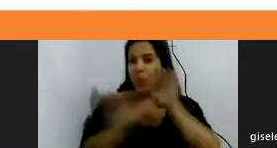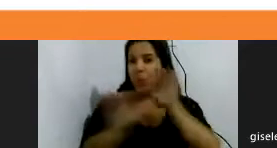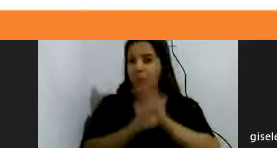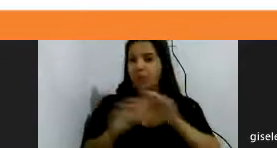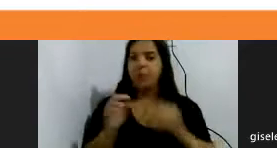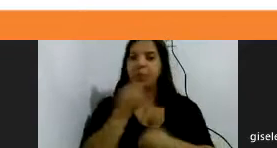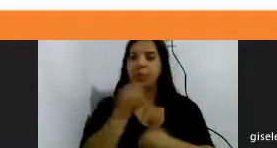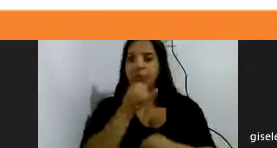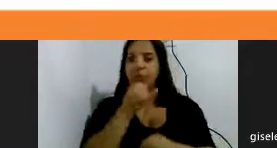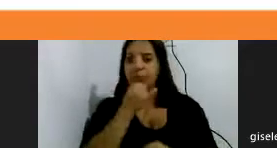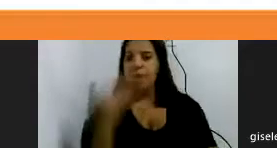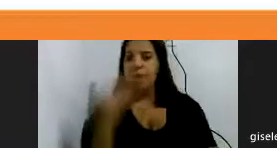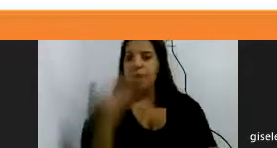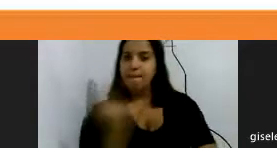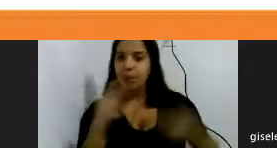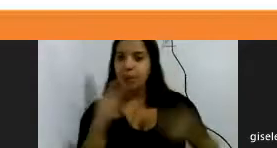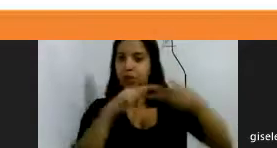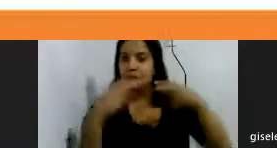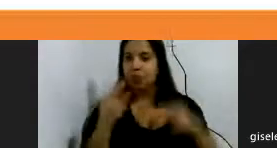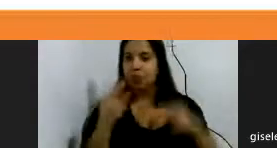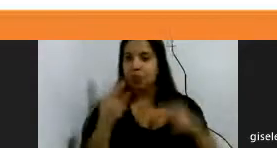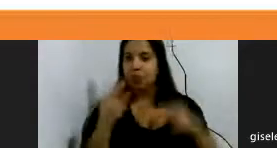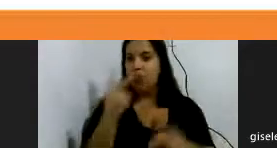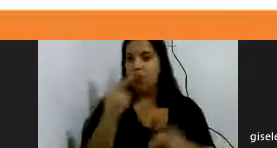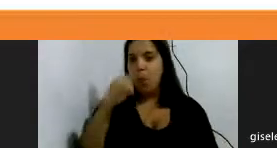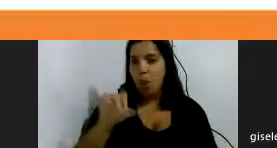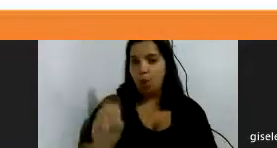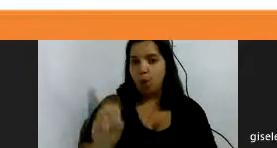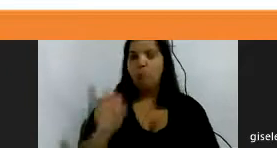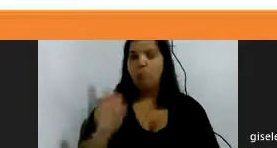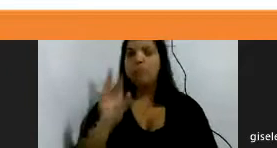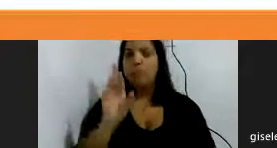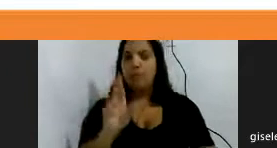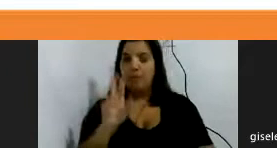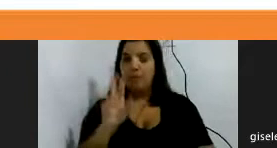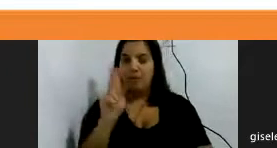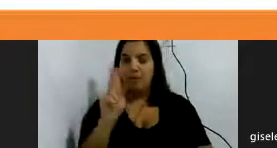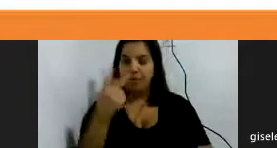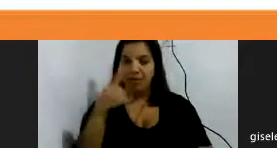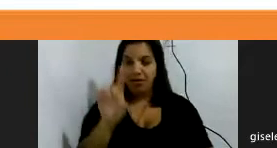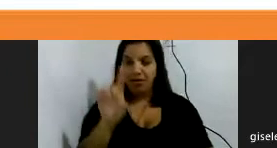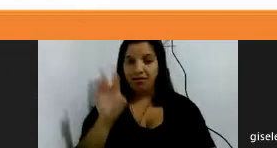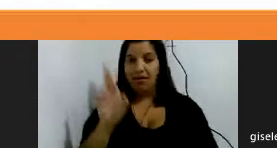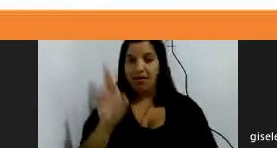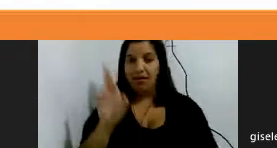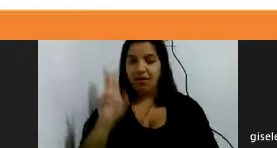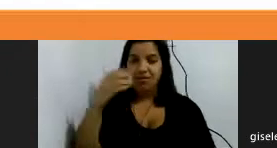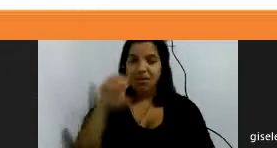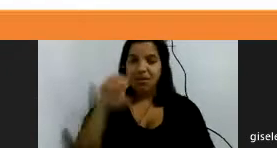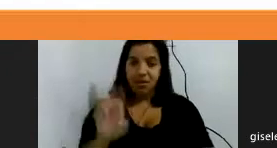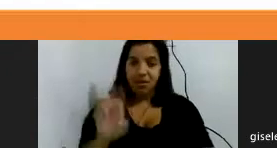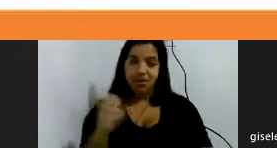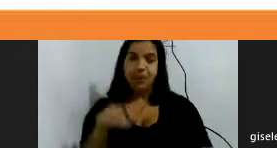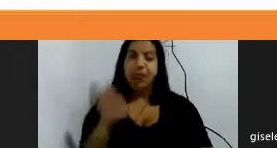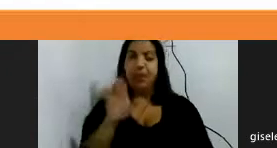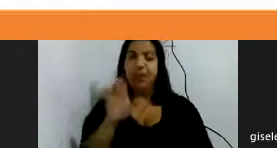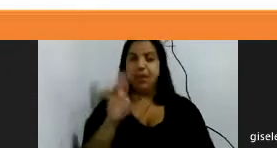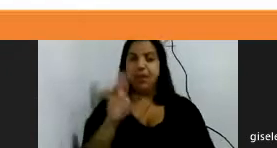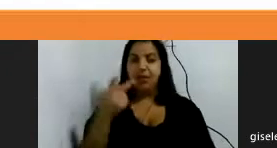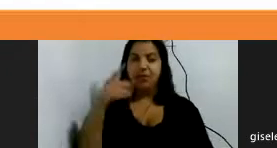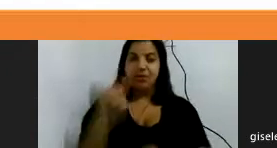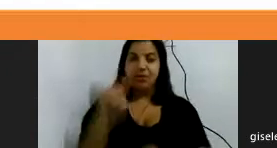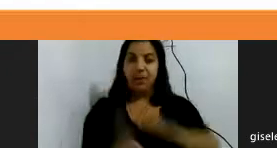codificadas por um par de genes homólogos, RHD e RHCE. Então, o gene RHD